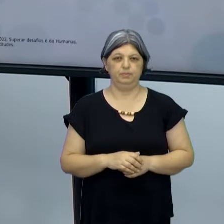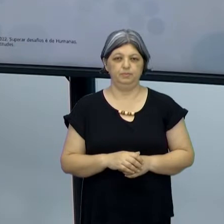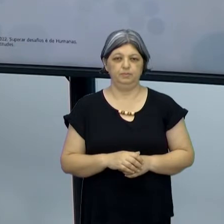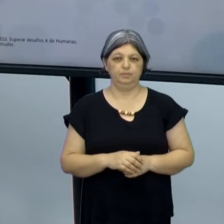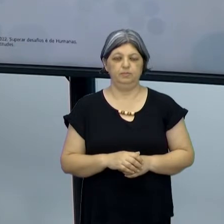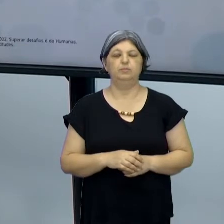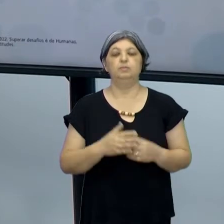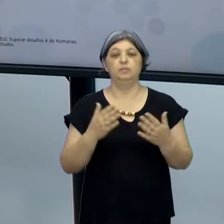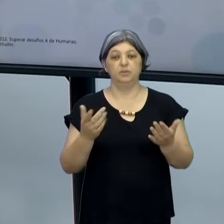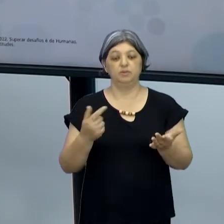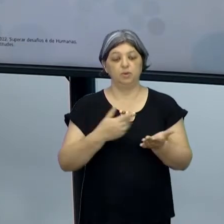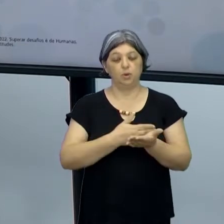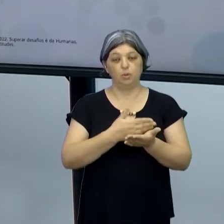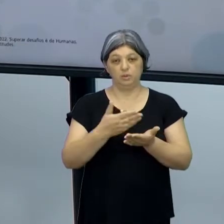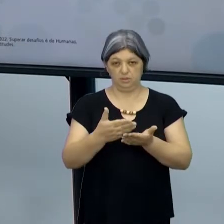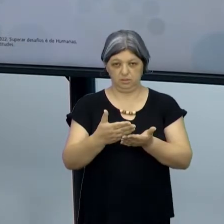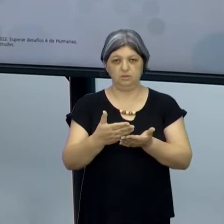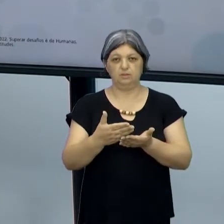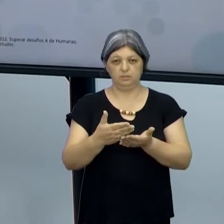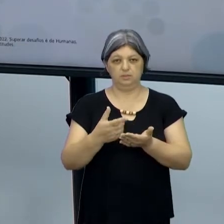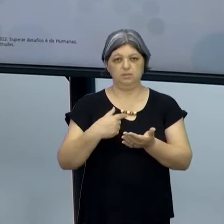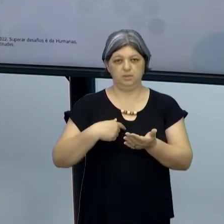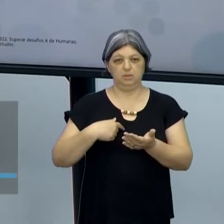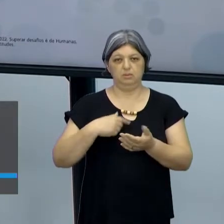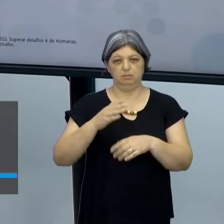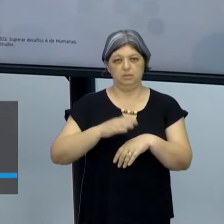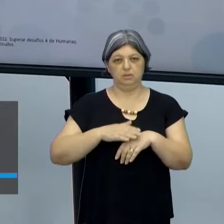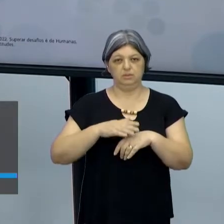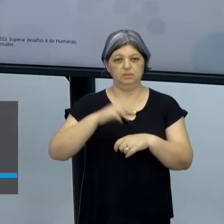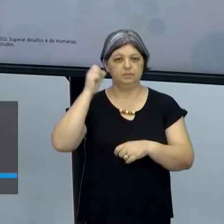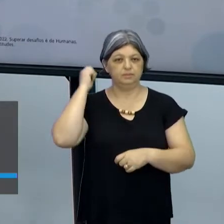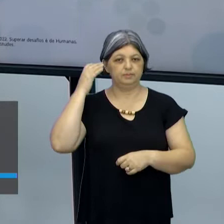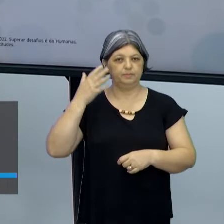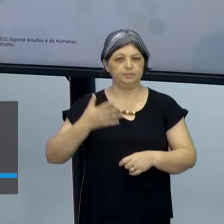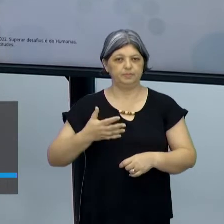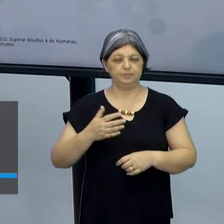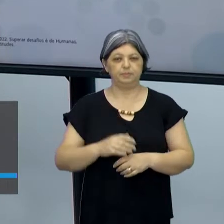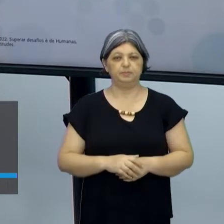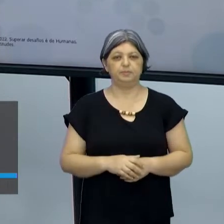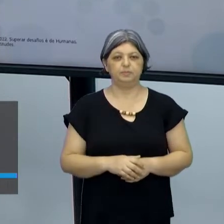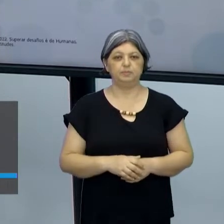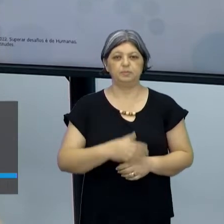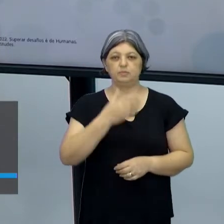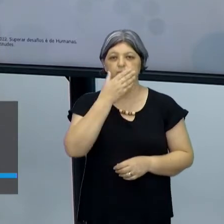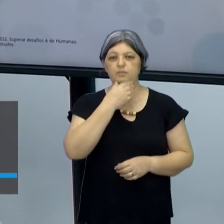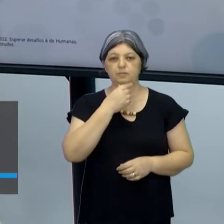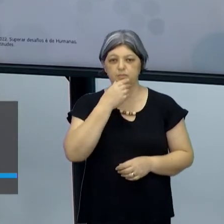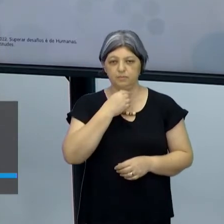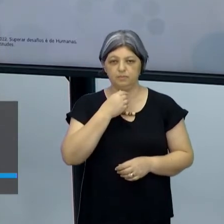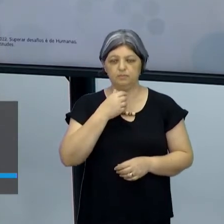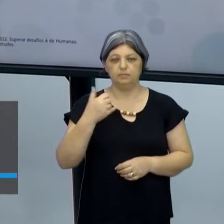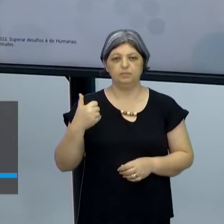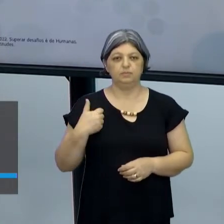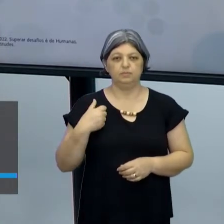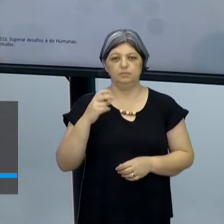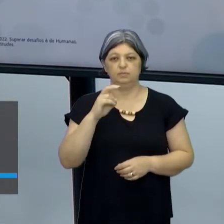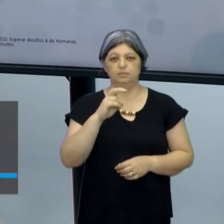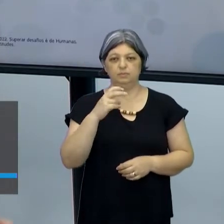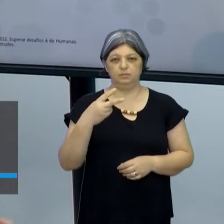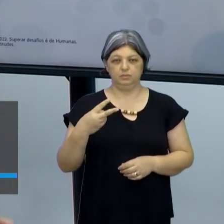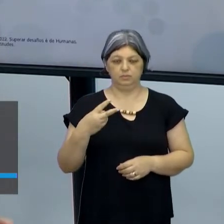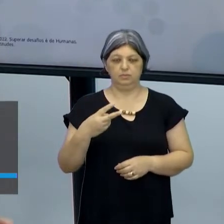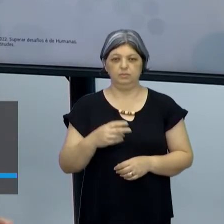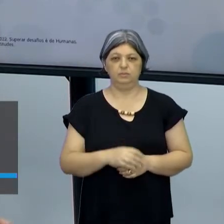Vamos começar então, né, eu fazendo minha audiodescrição para vocês. Eu sou um homem de 52